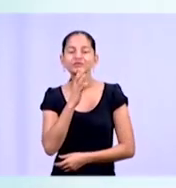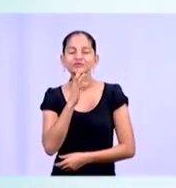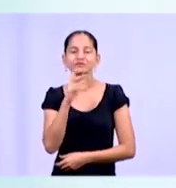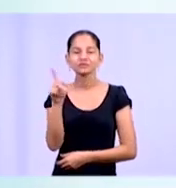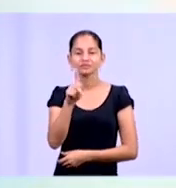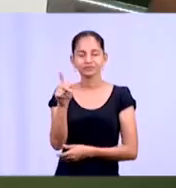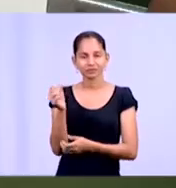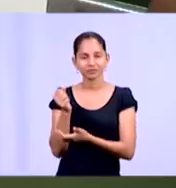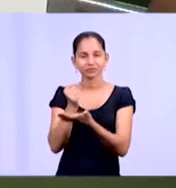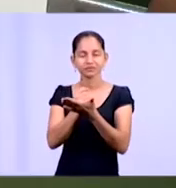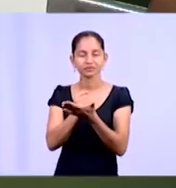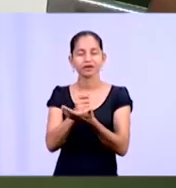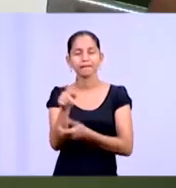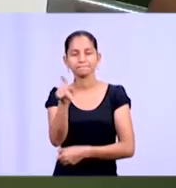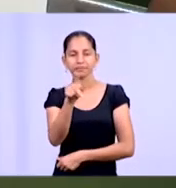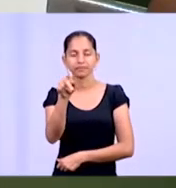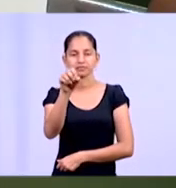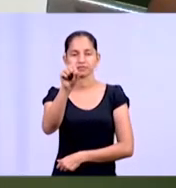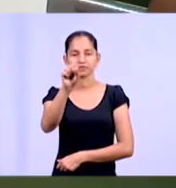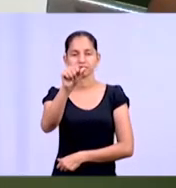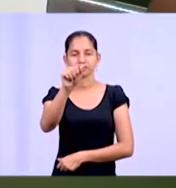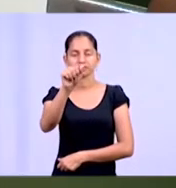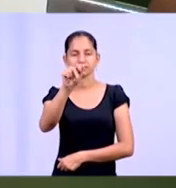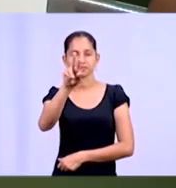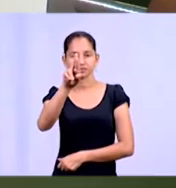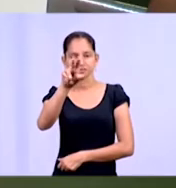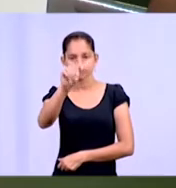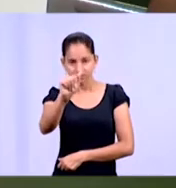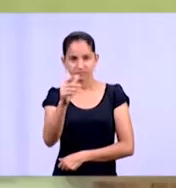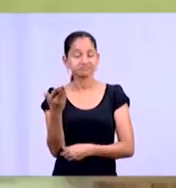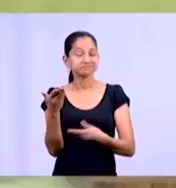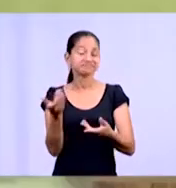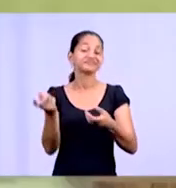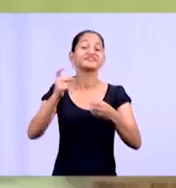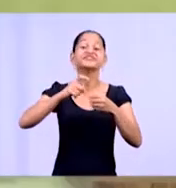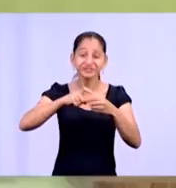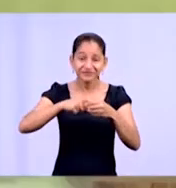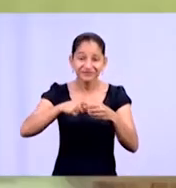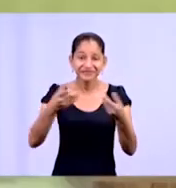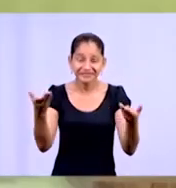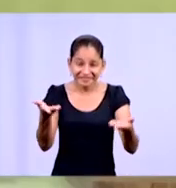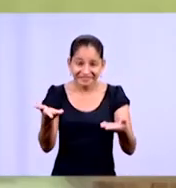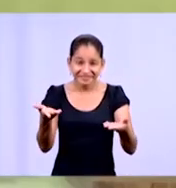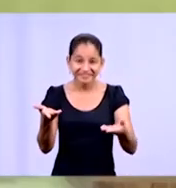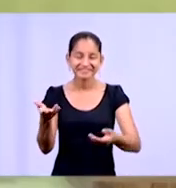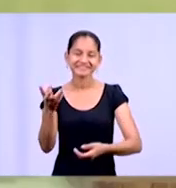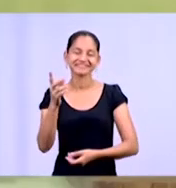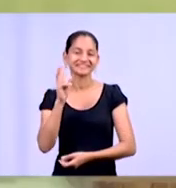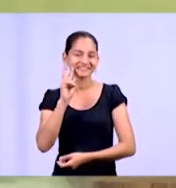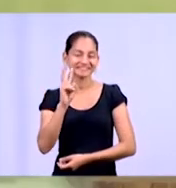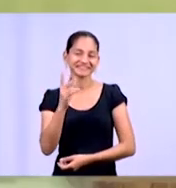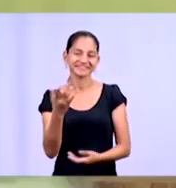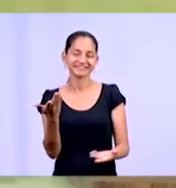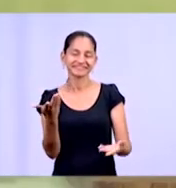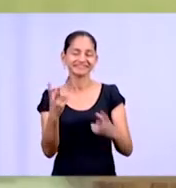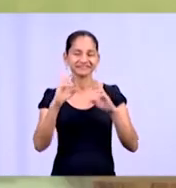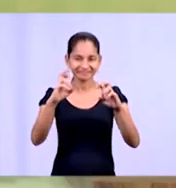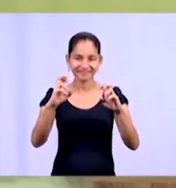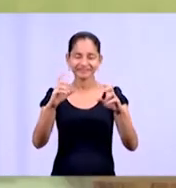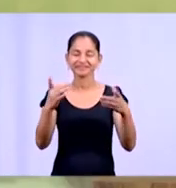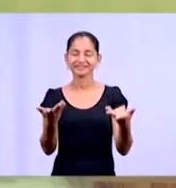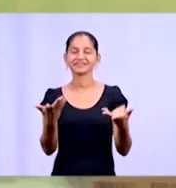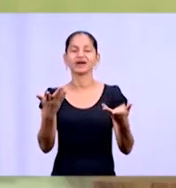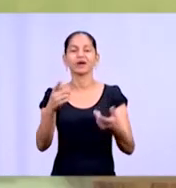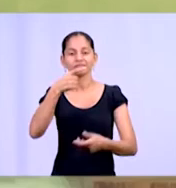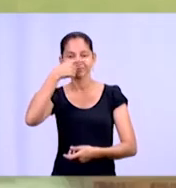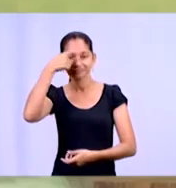minha assistente, a professora Sara aí. Olá, gente, estou de volta aqui, né? Vocês puderam ver a